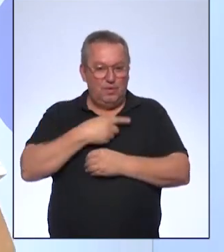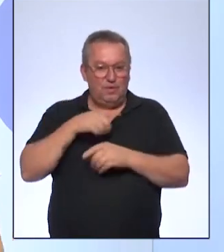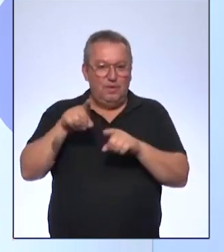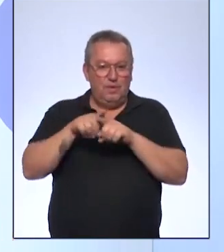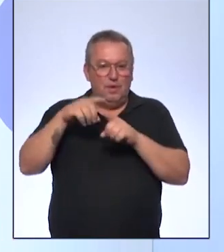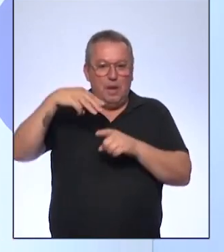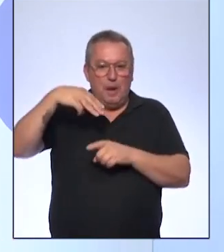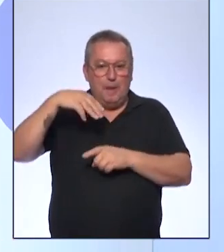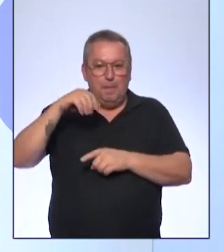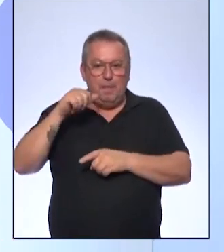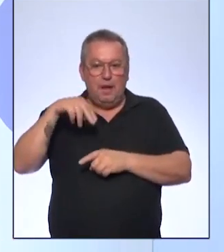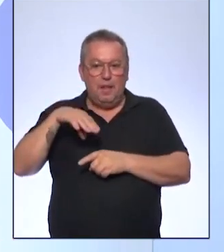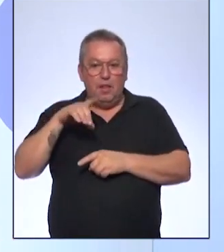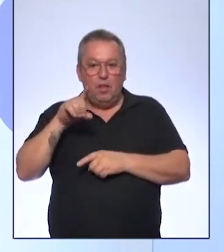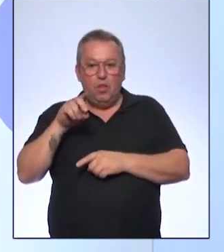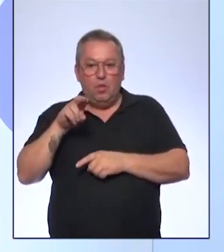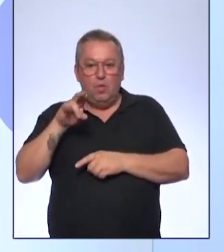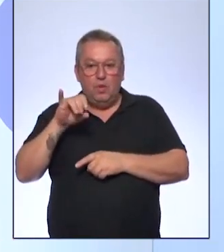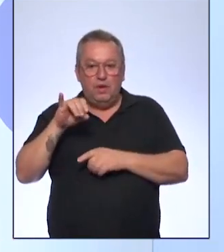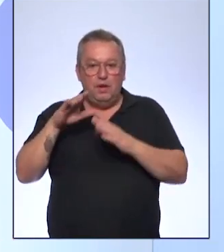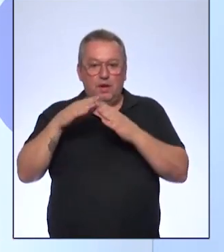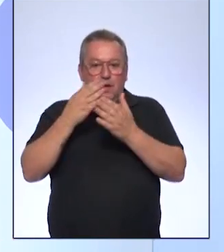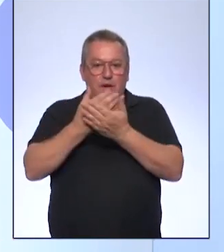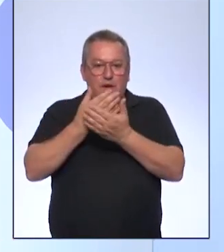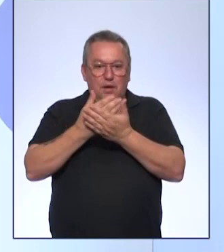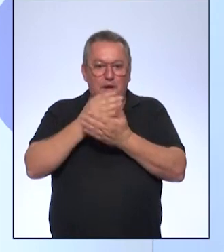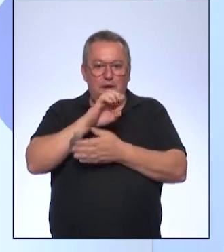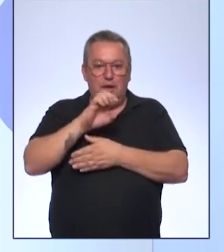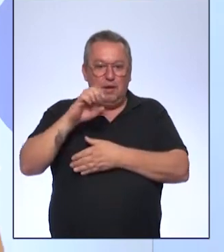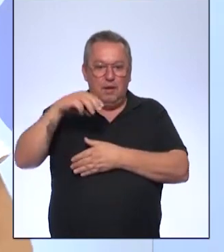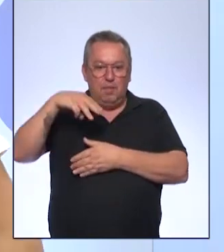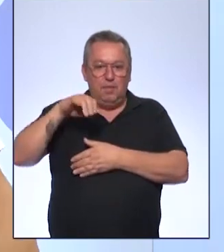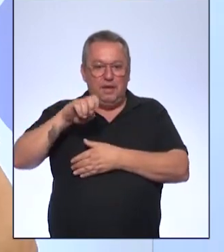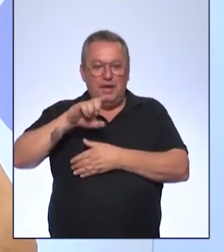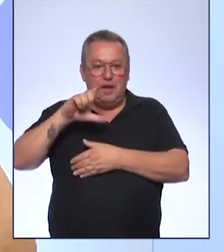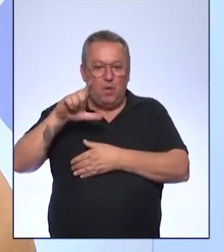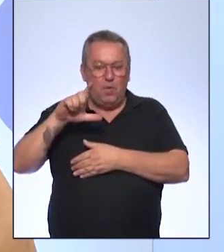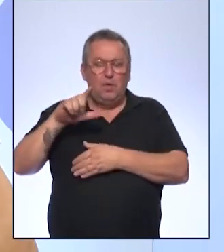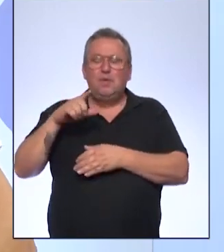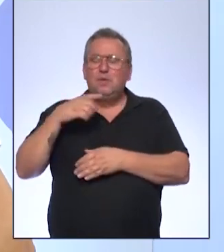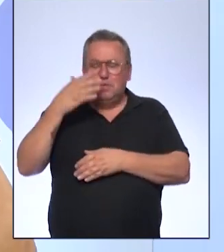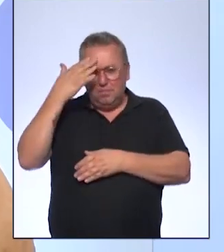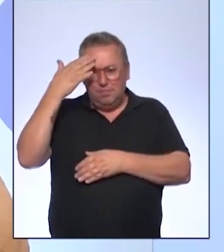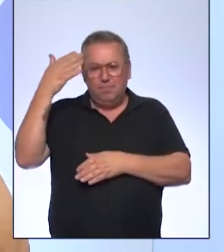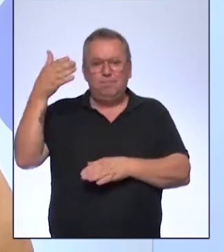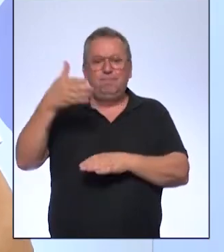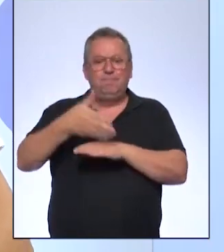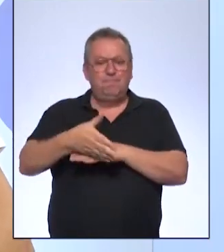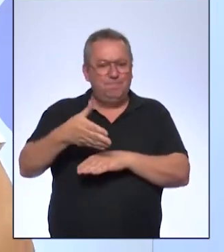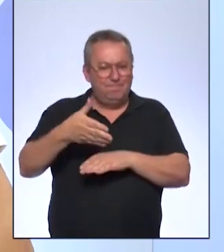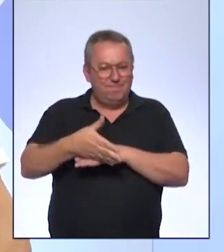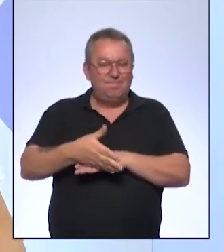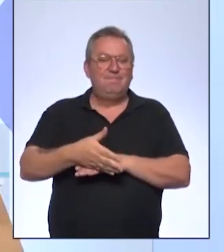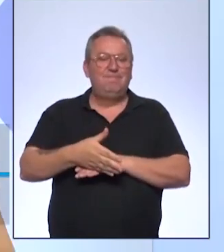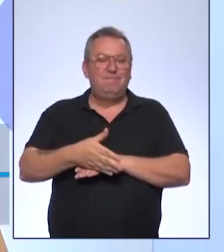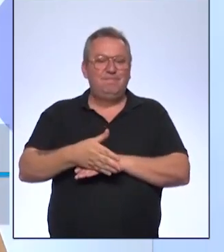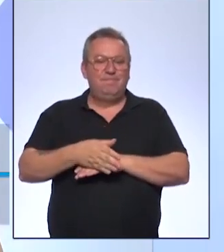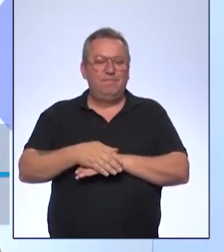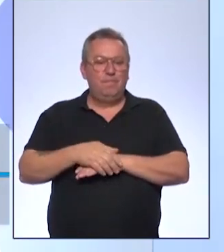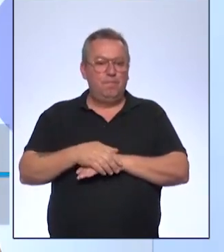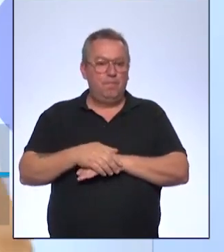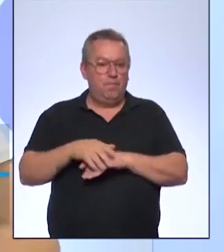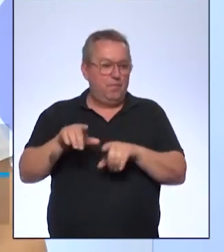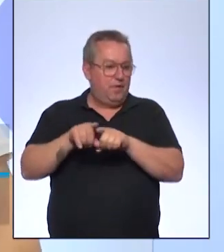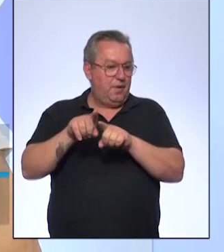de Manduri, na escola E.E. Miguel Marvulo. Obrigado pela participação, gente. Alessandra,